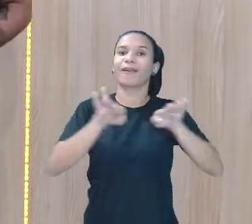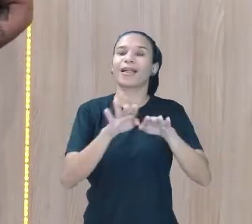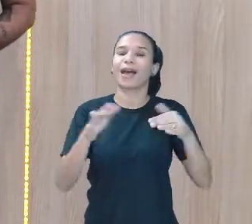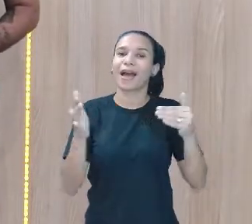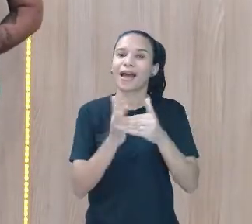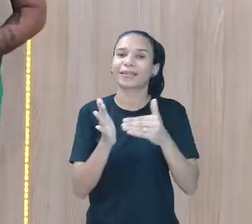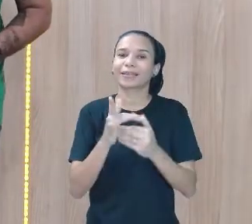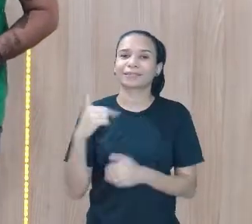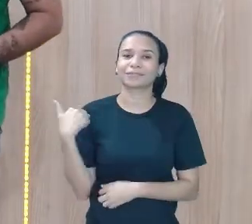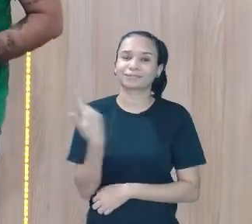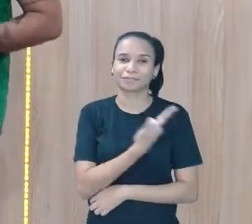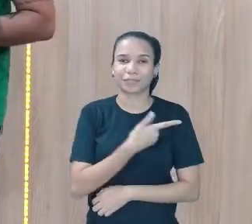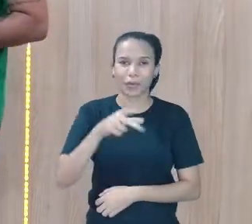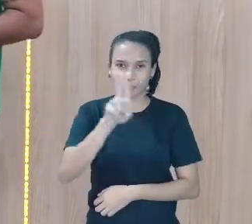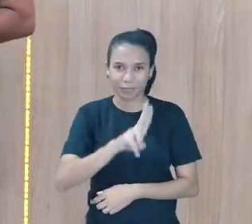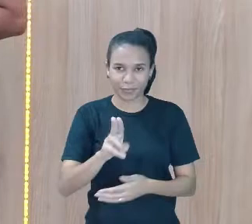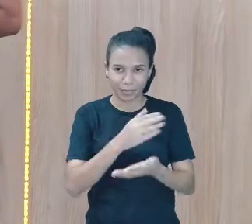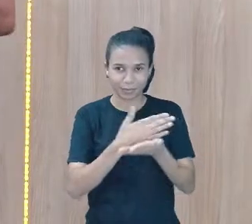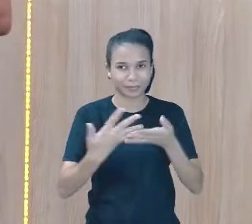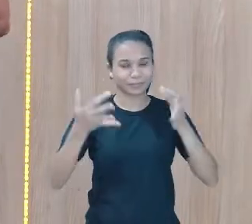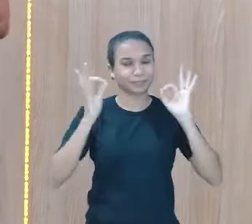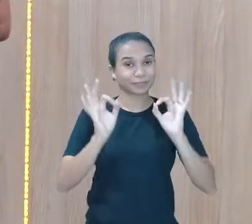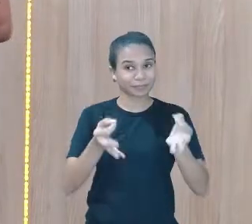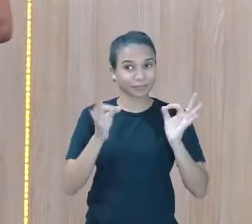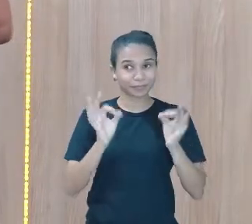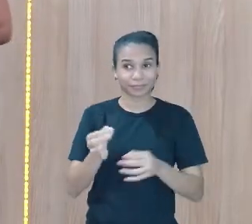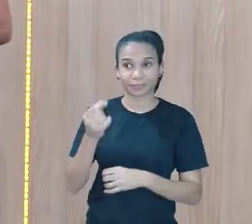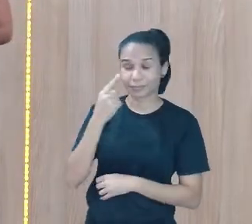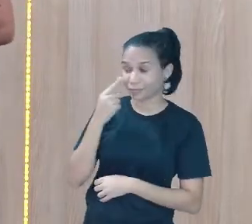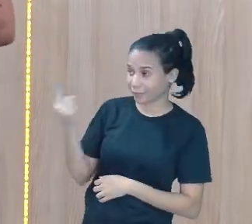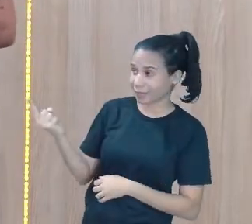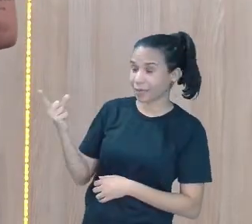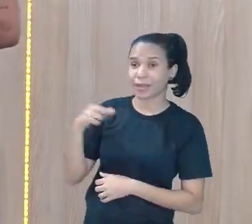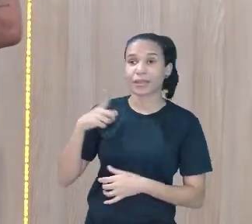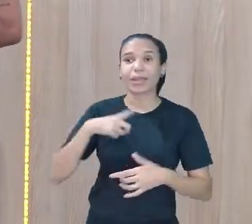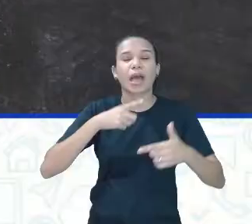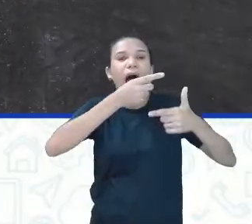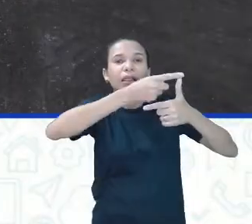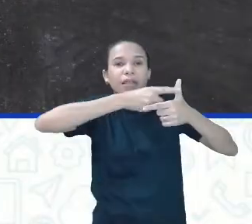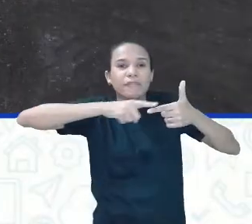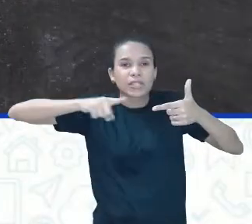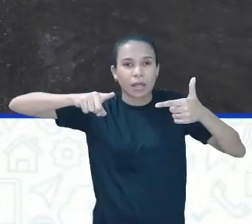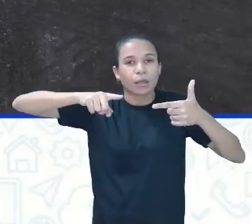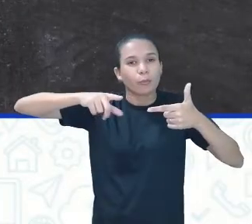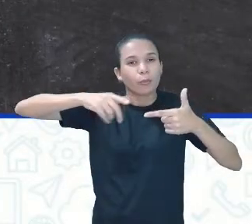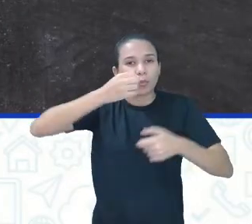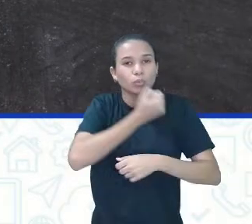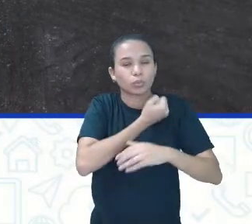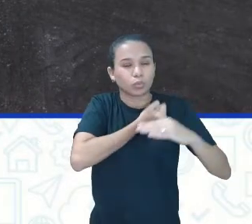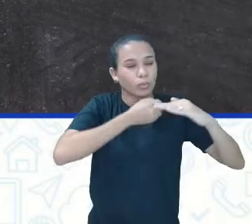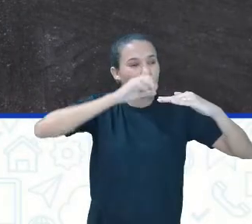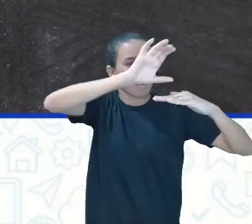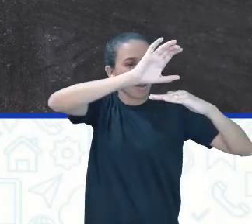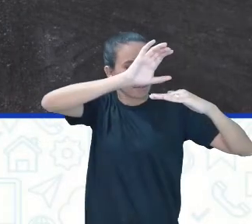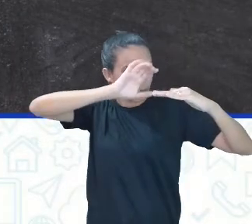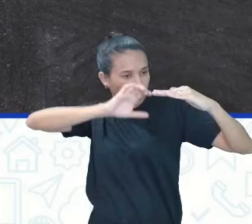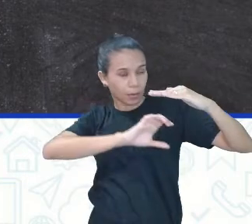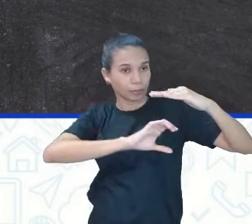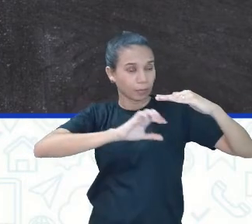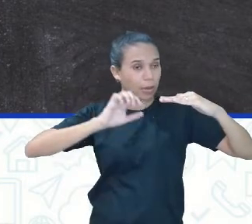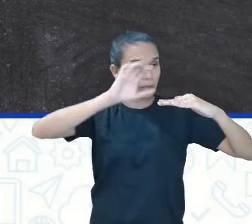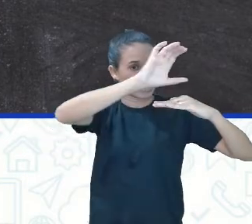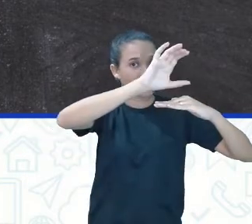decimal, que é por onde a gente vai começar, tá certo? Então, essa divisão do número de cima pelo número de baixo, ou seja,